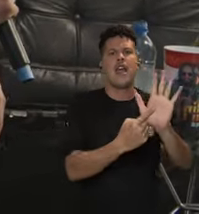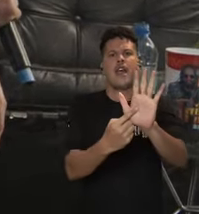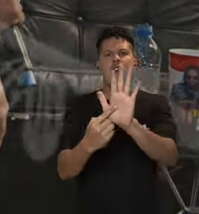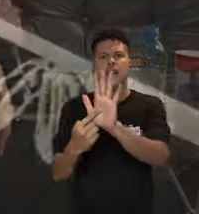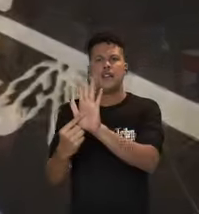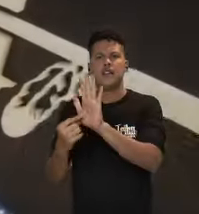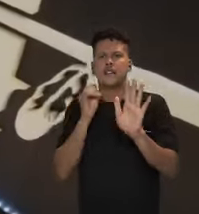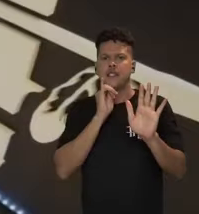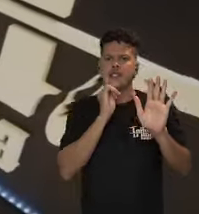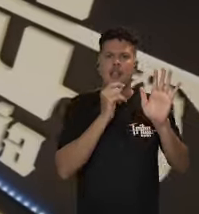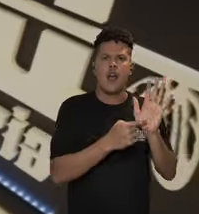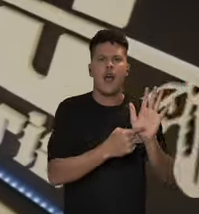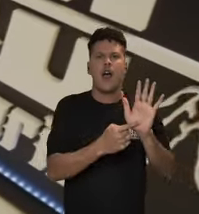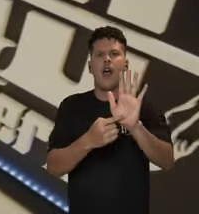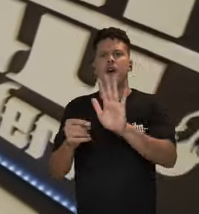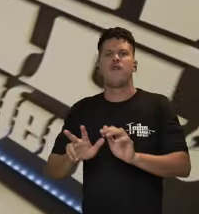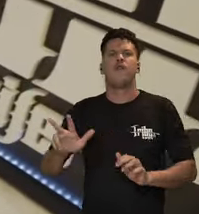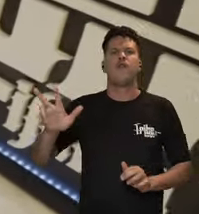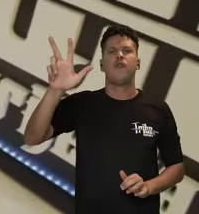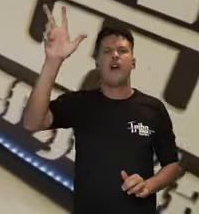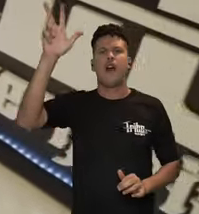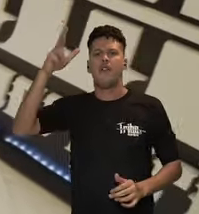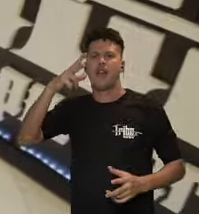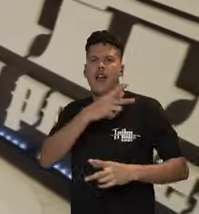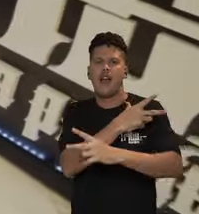que conseguiu.